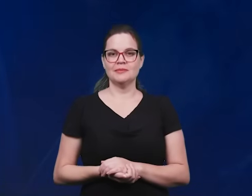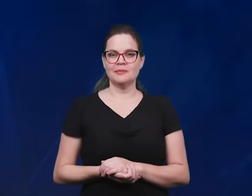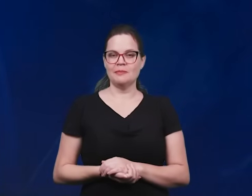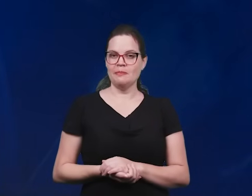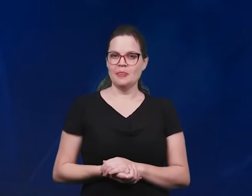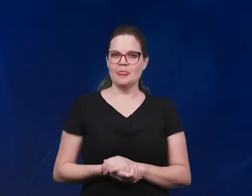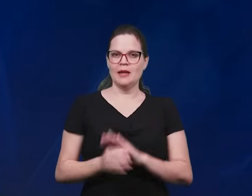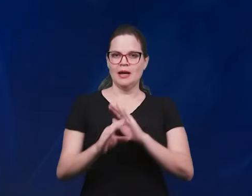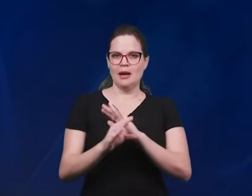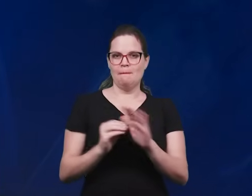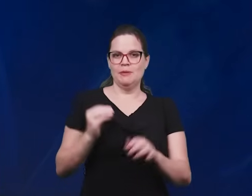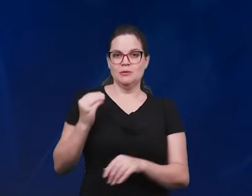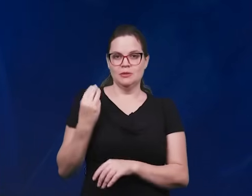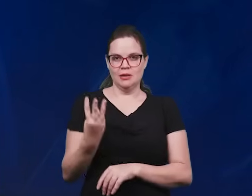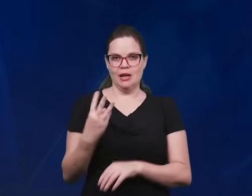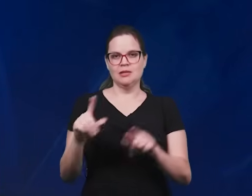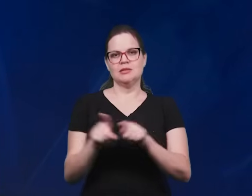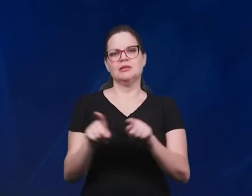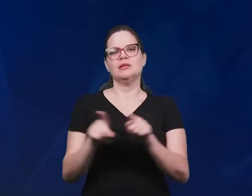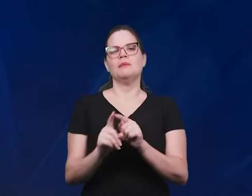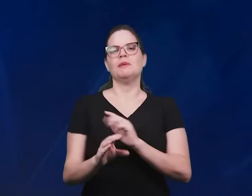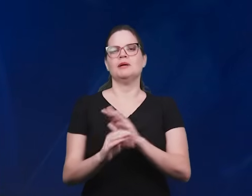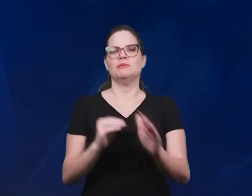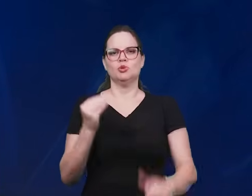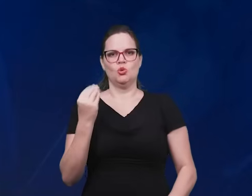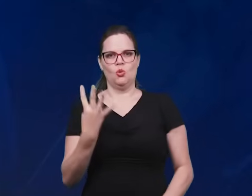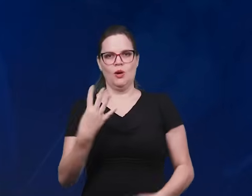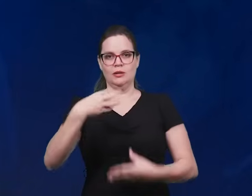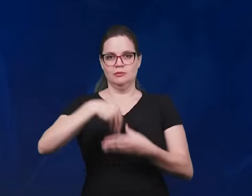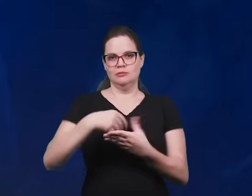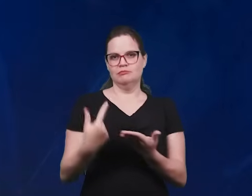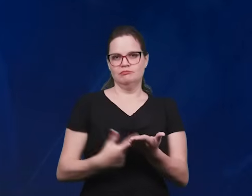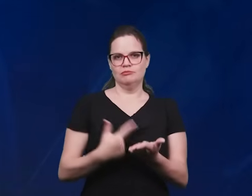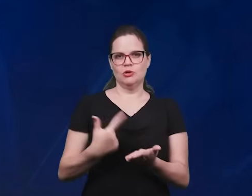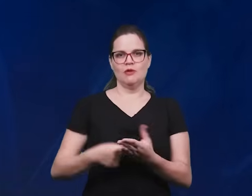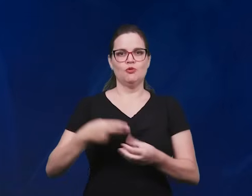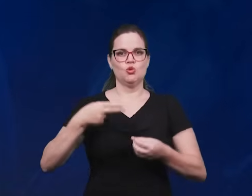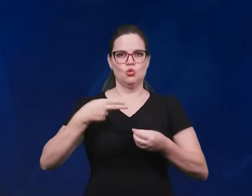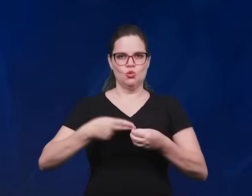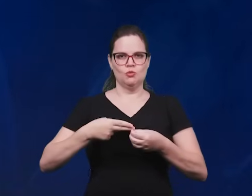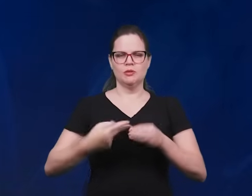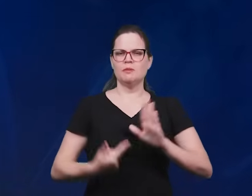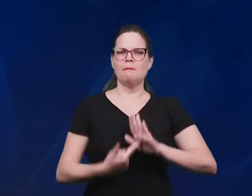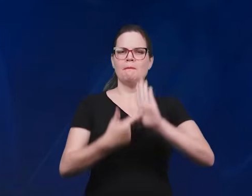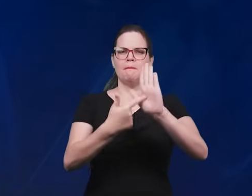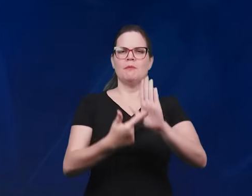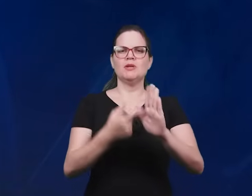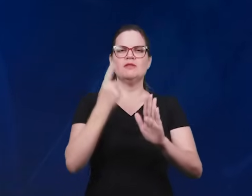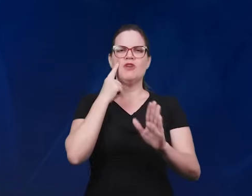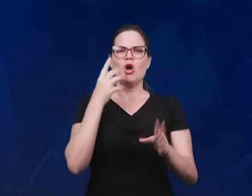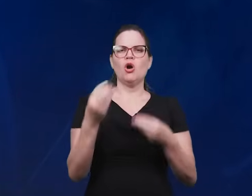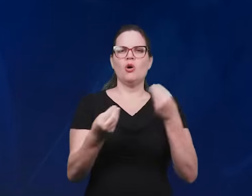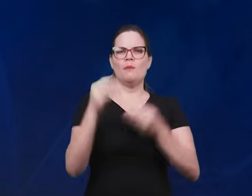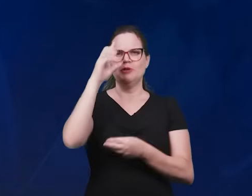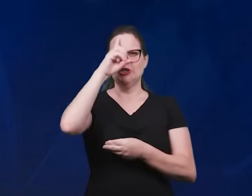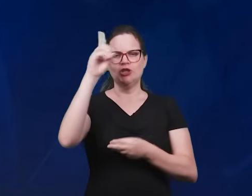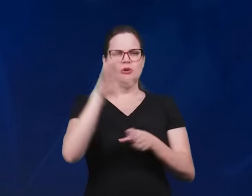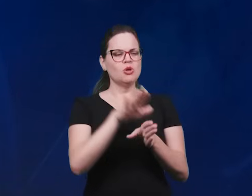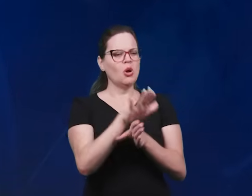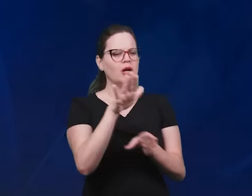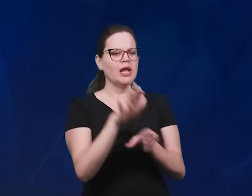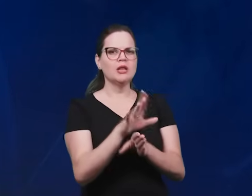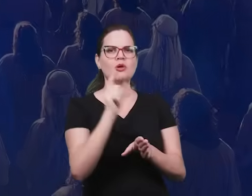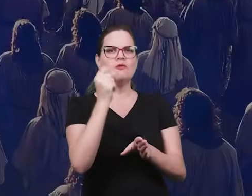Os capítulos 3 e 4 do livro de Números registram como Deus orientou o transporte daquela